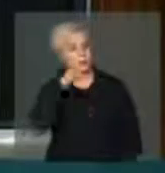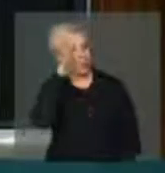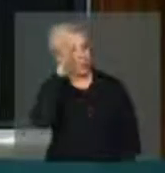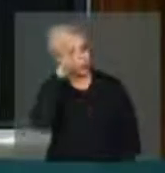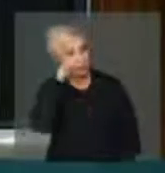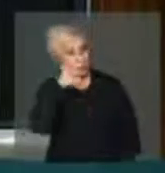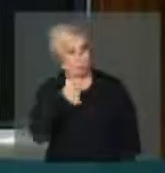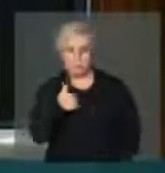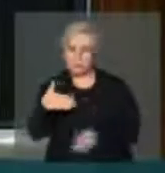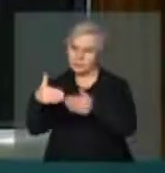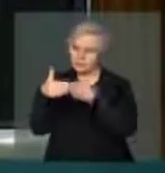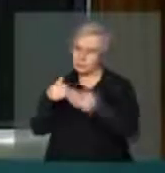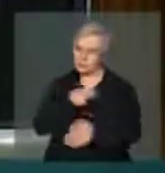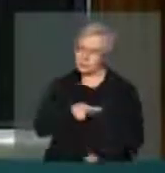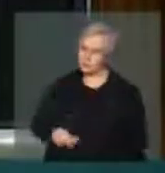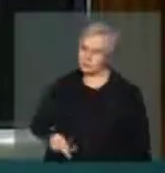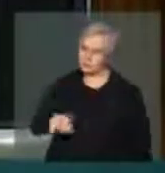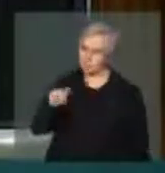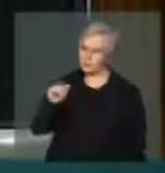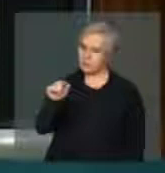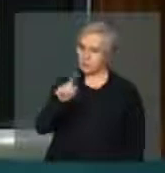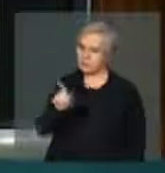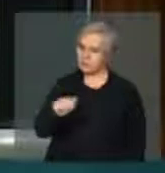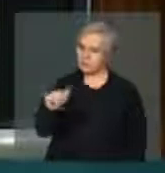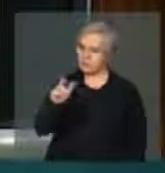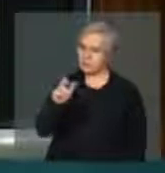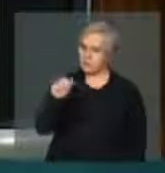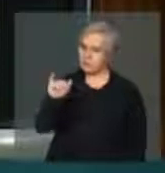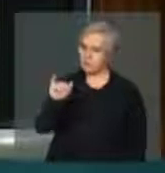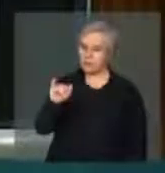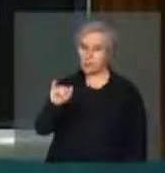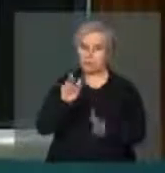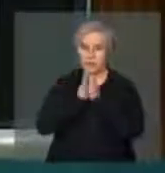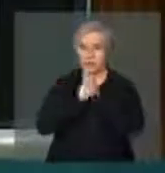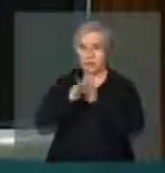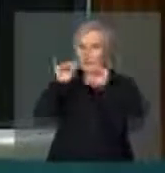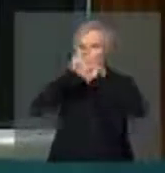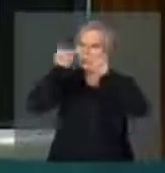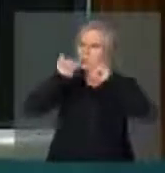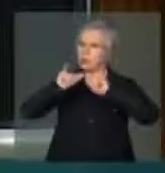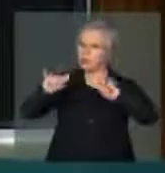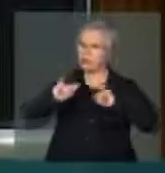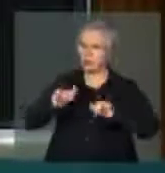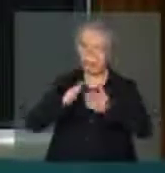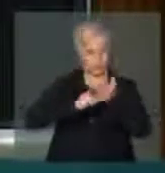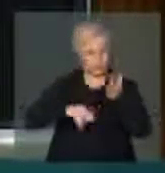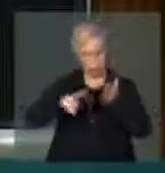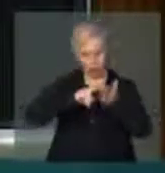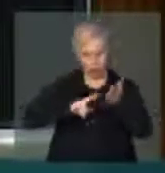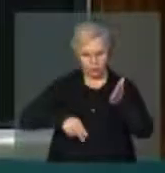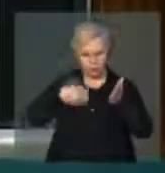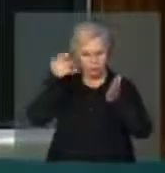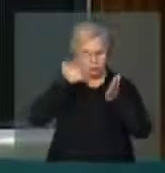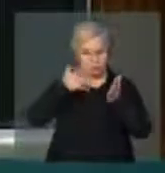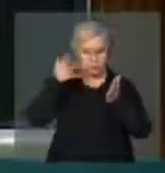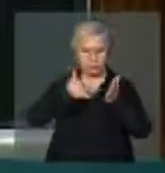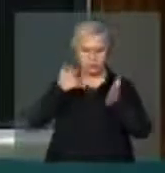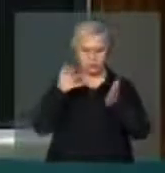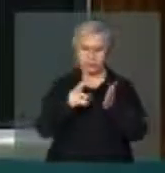presidente Isalci que, por favor, dê total divulgação a esse pronunciamento.